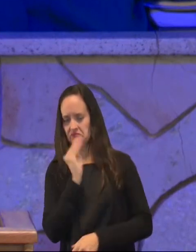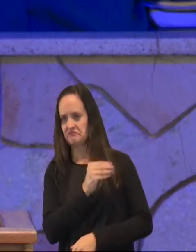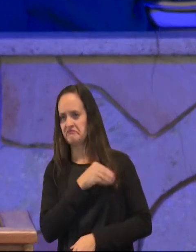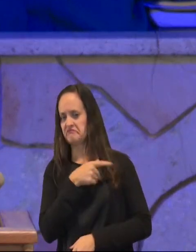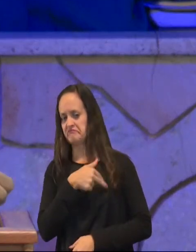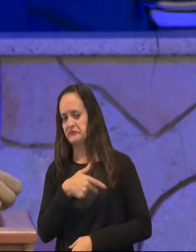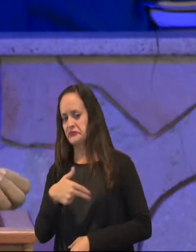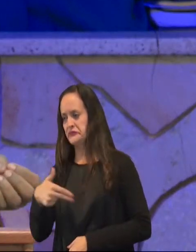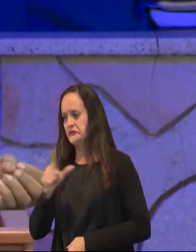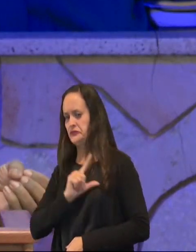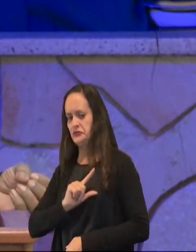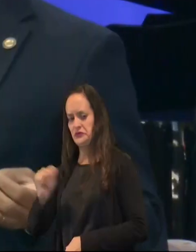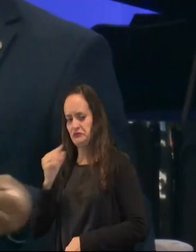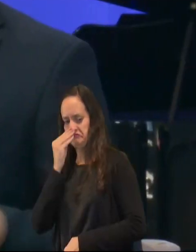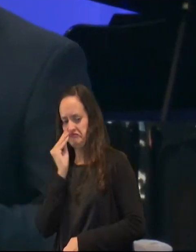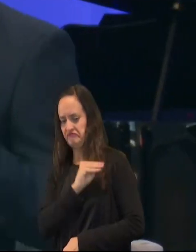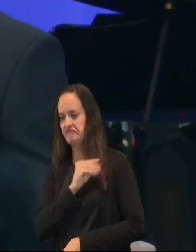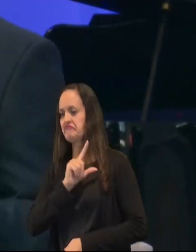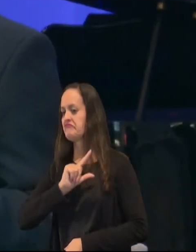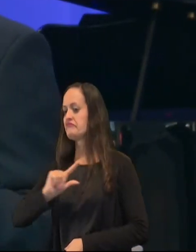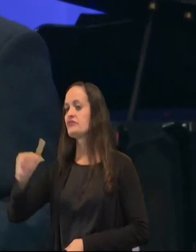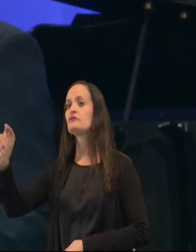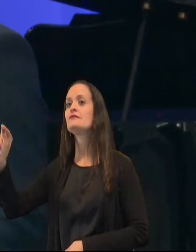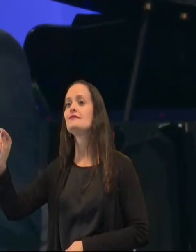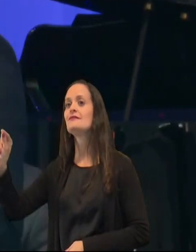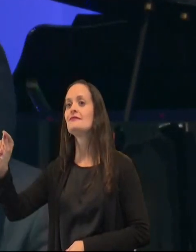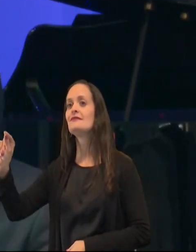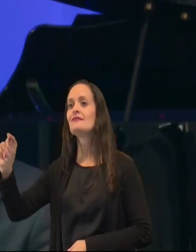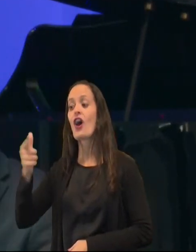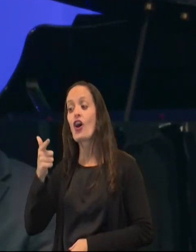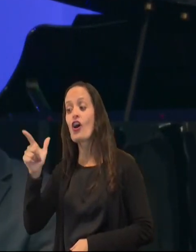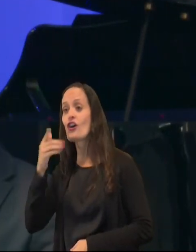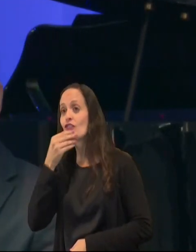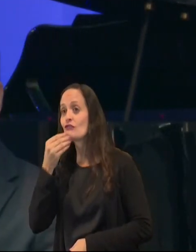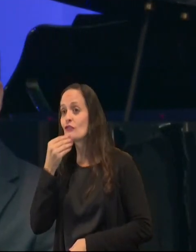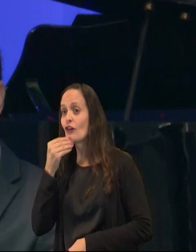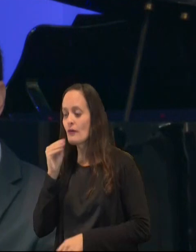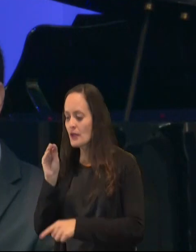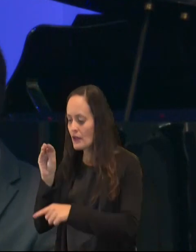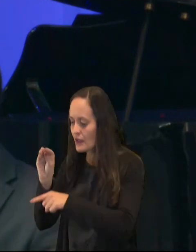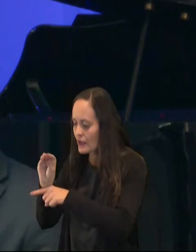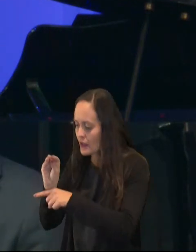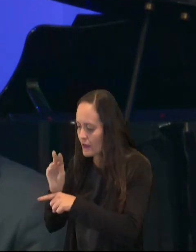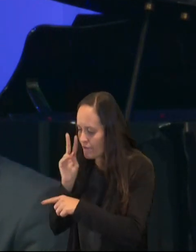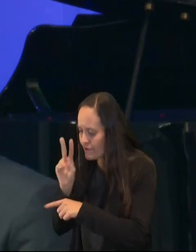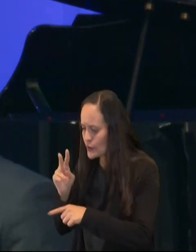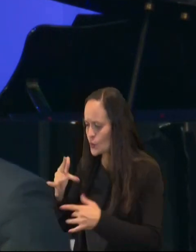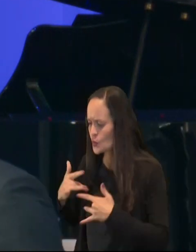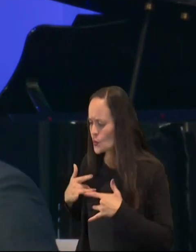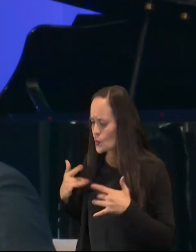longo da nossa jornada que só pensam em tirar tudo que as pessoas têm.